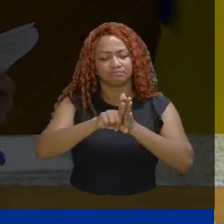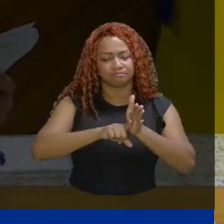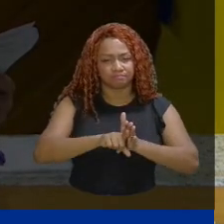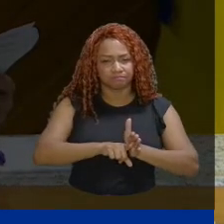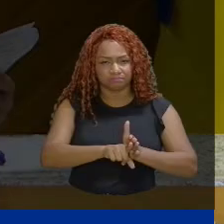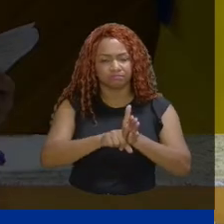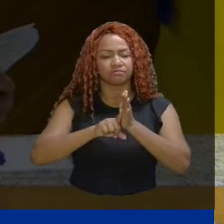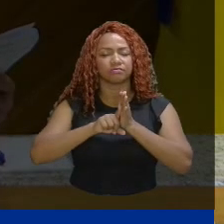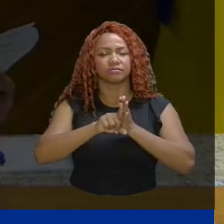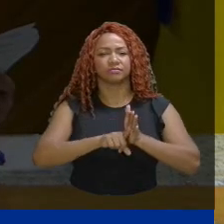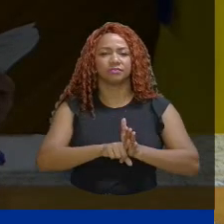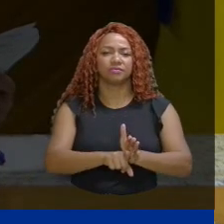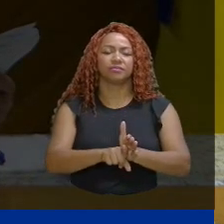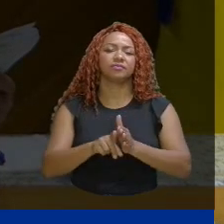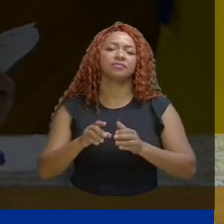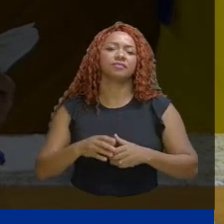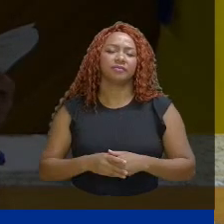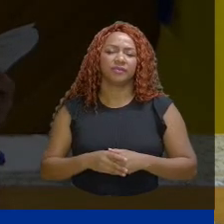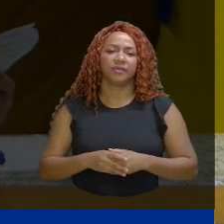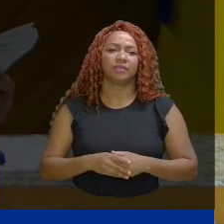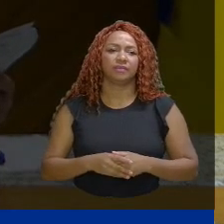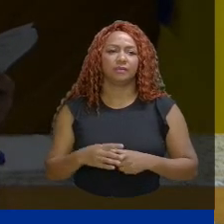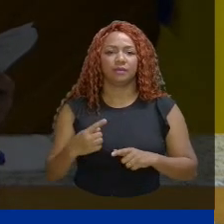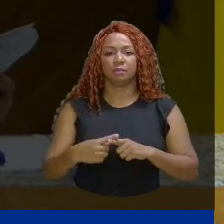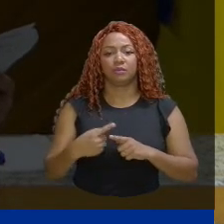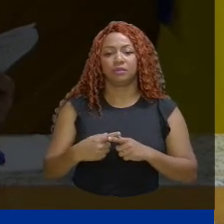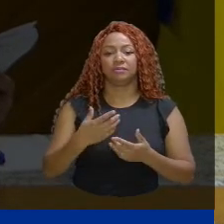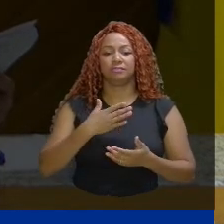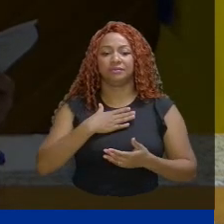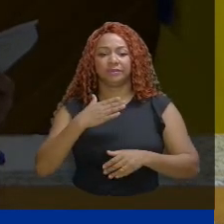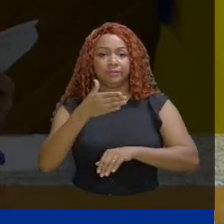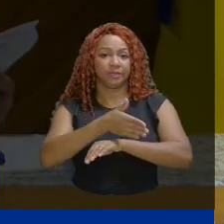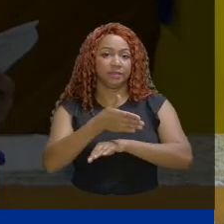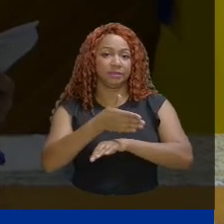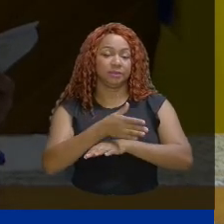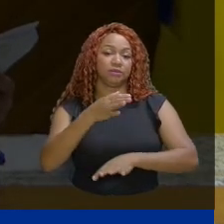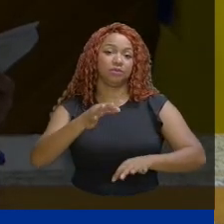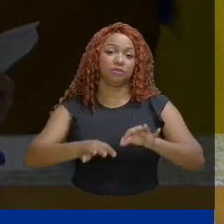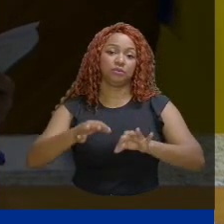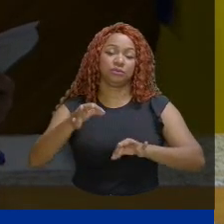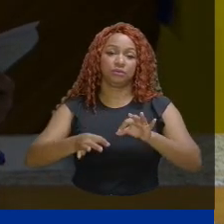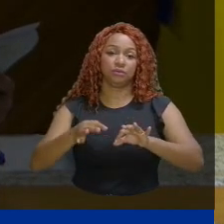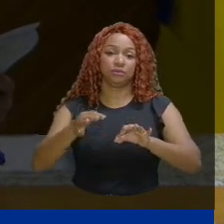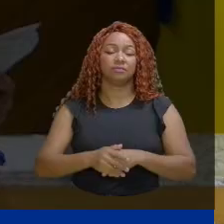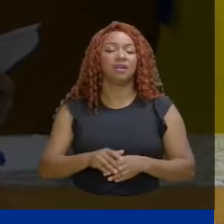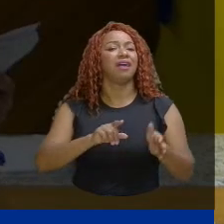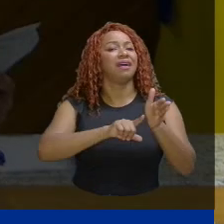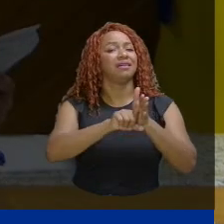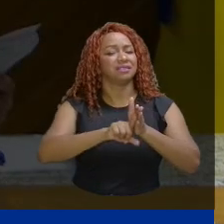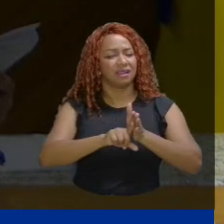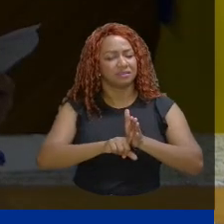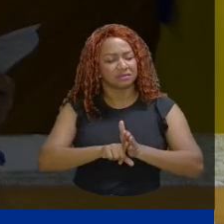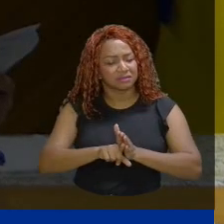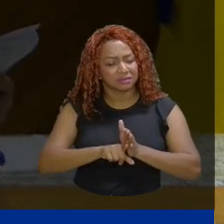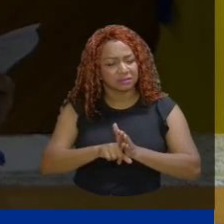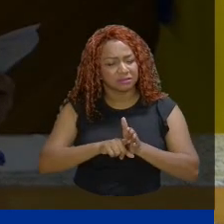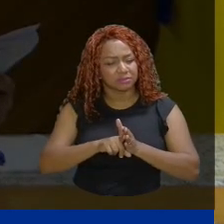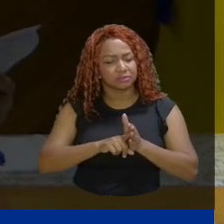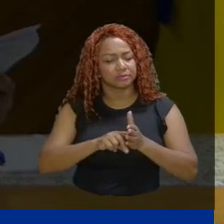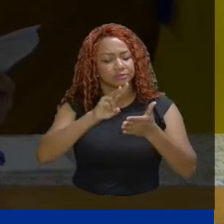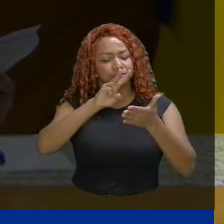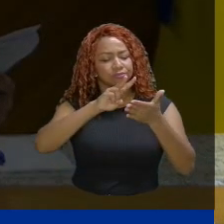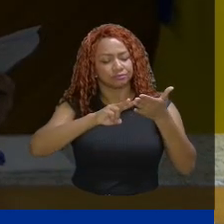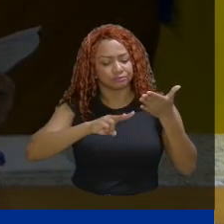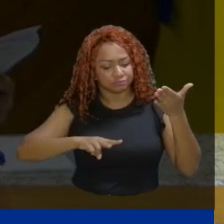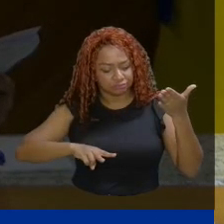exame em relação à minha participação no julgamento. E ao analisar, excelências, cuidadosamente